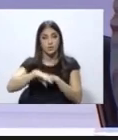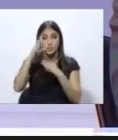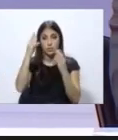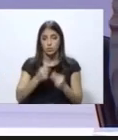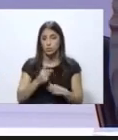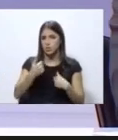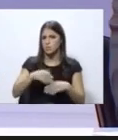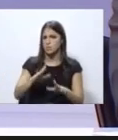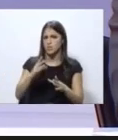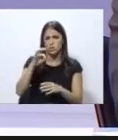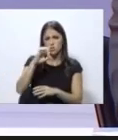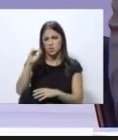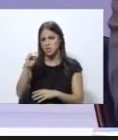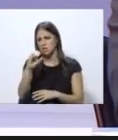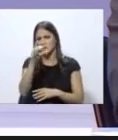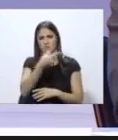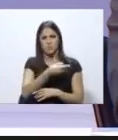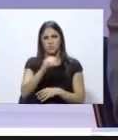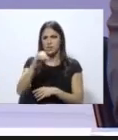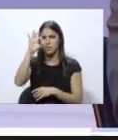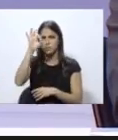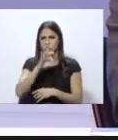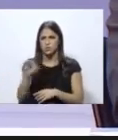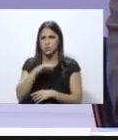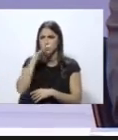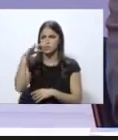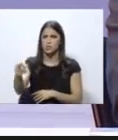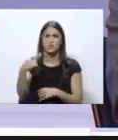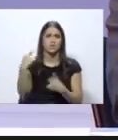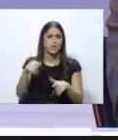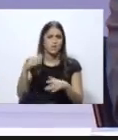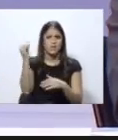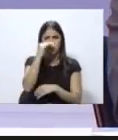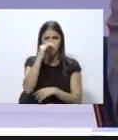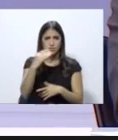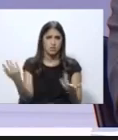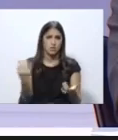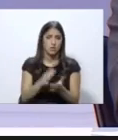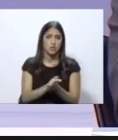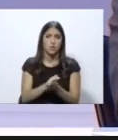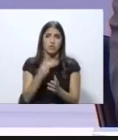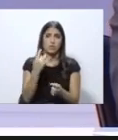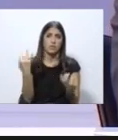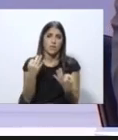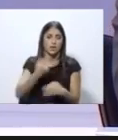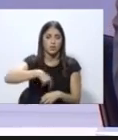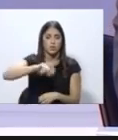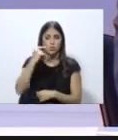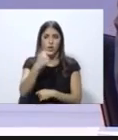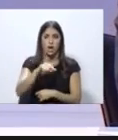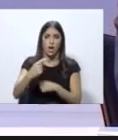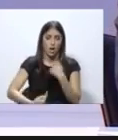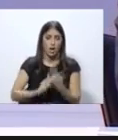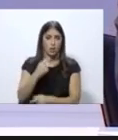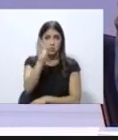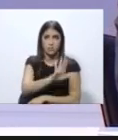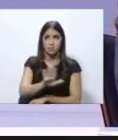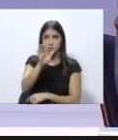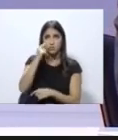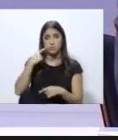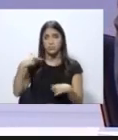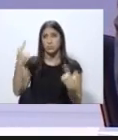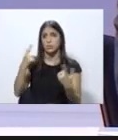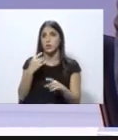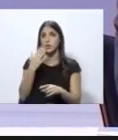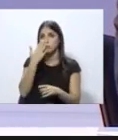difícil, mas 80, 90% do que ele diz é absolutamente falso. Eu julgo que temos até algumas imagens, por